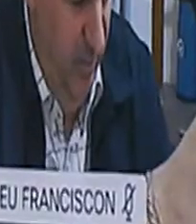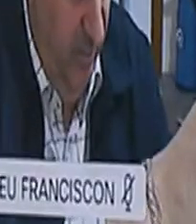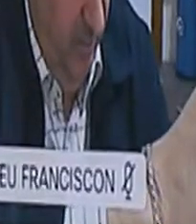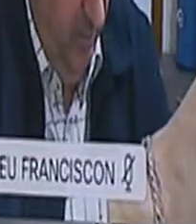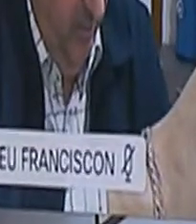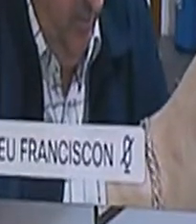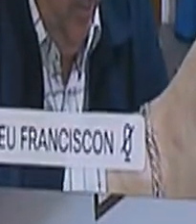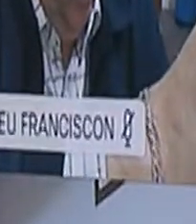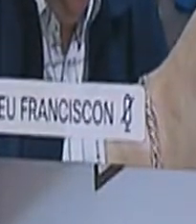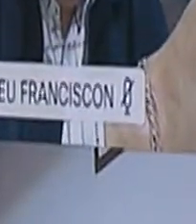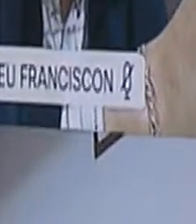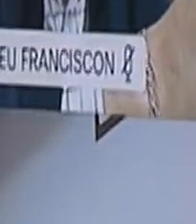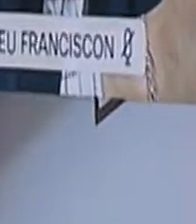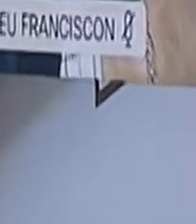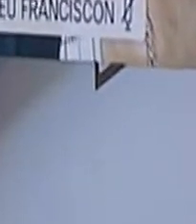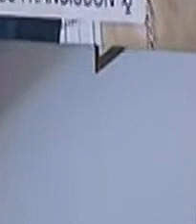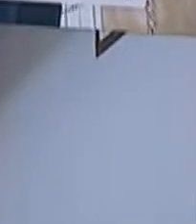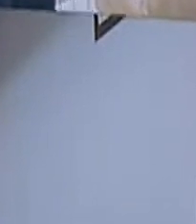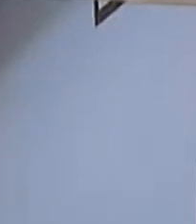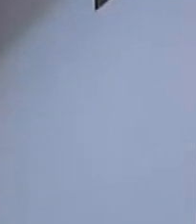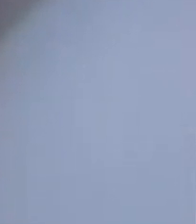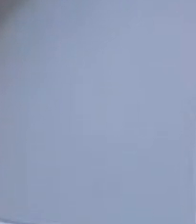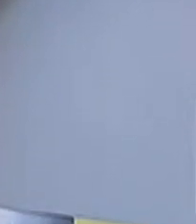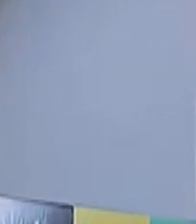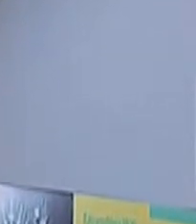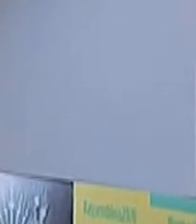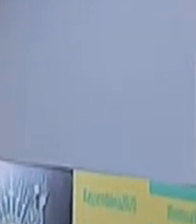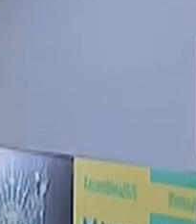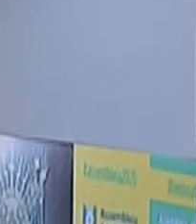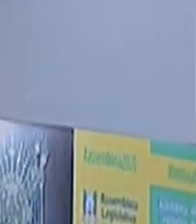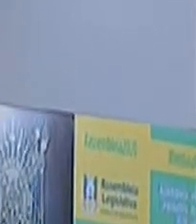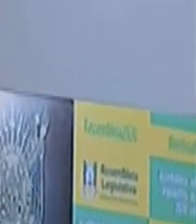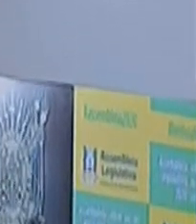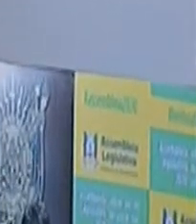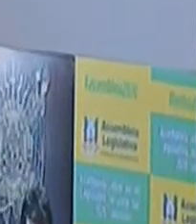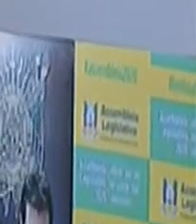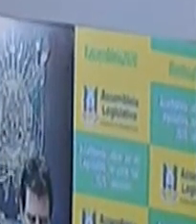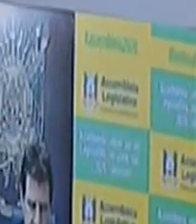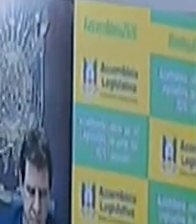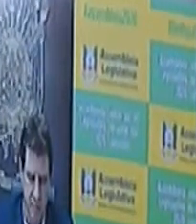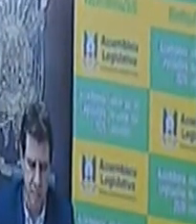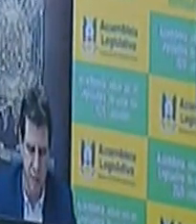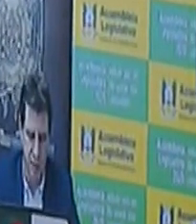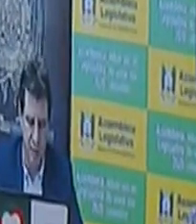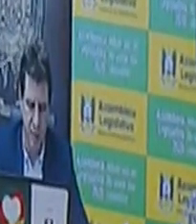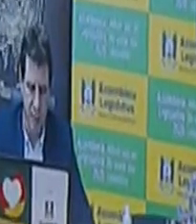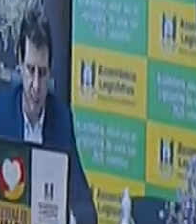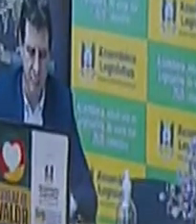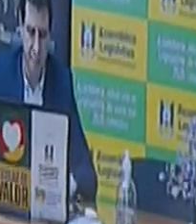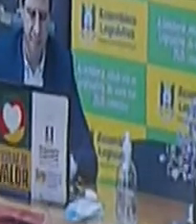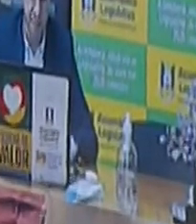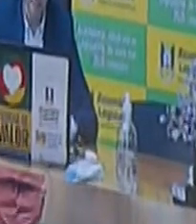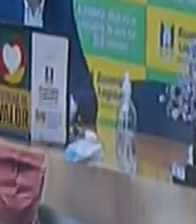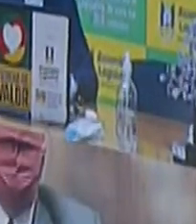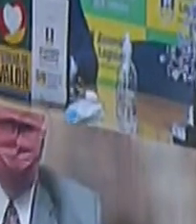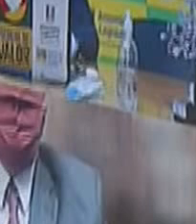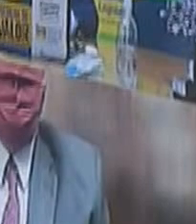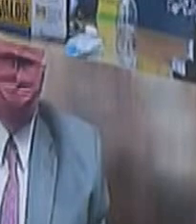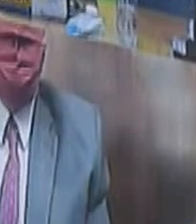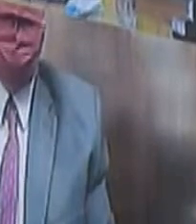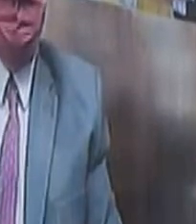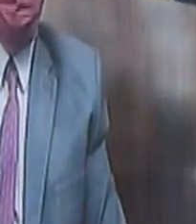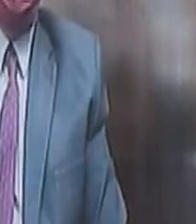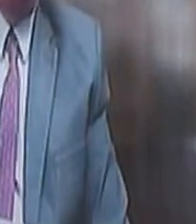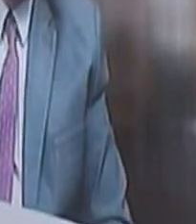vista esse momento que estamos vivendo, e até porque tudo está sendo realizado de forma remota, né,